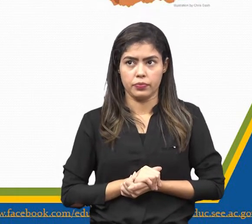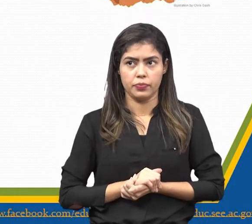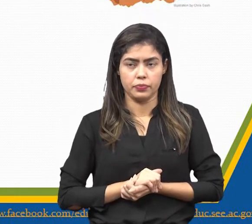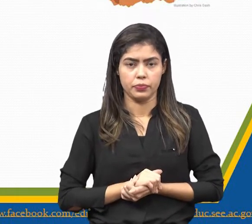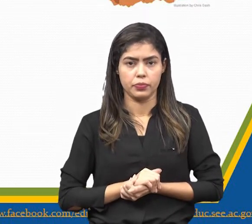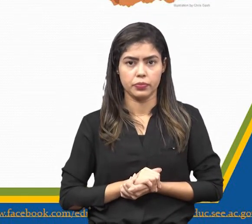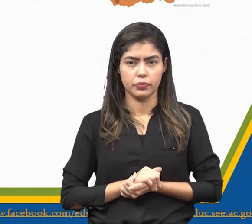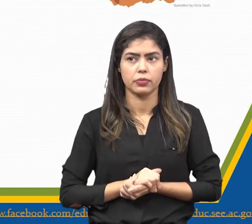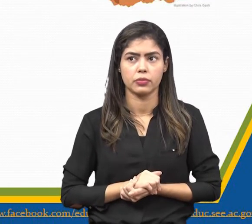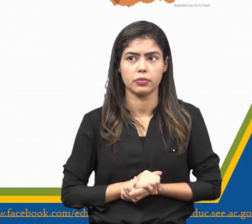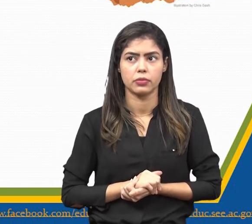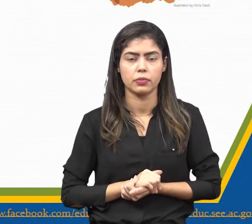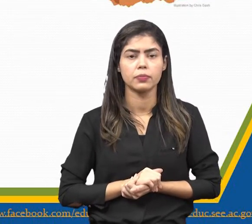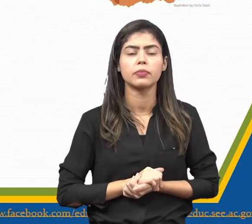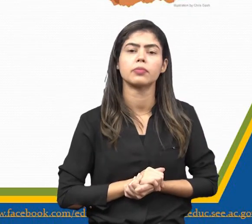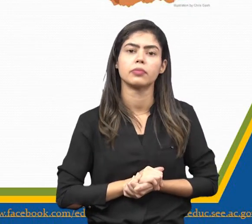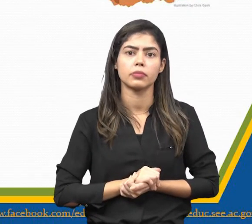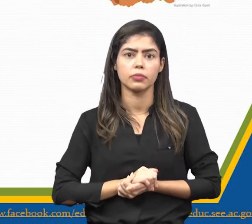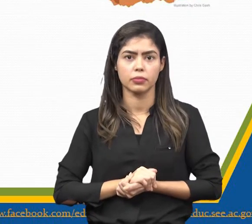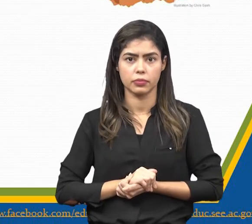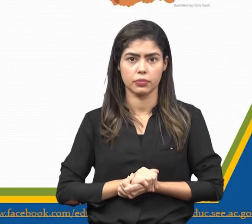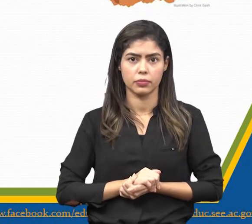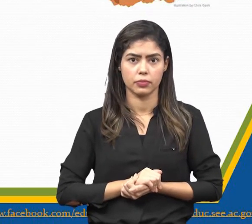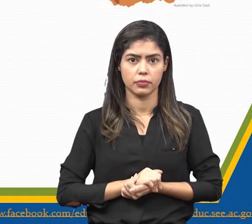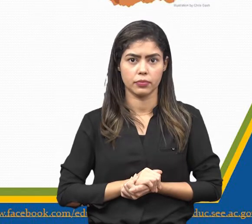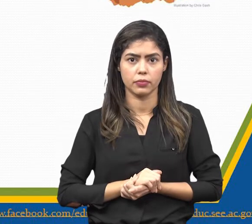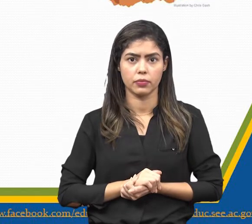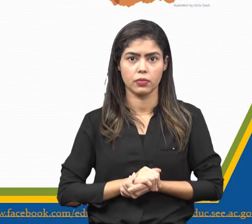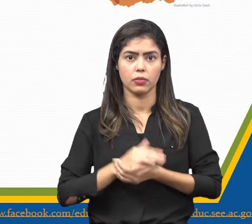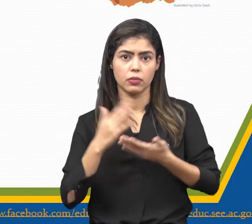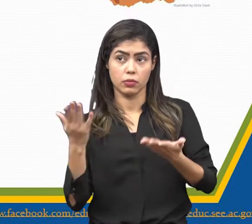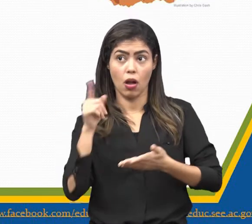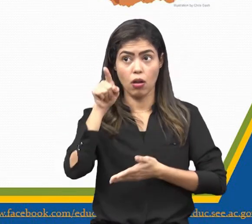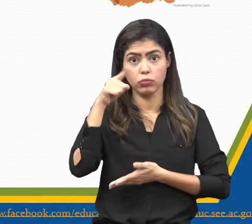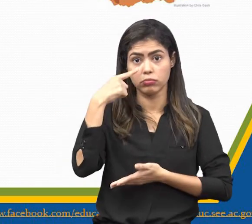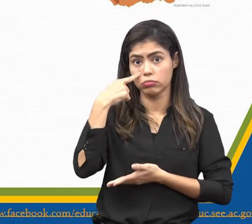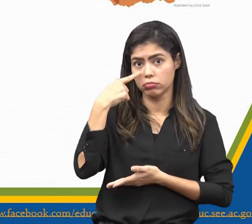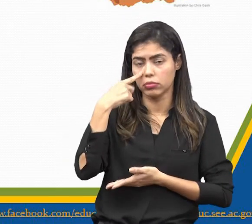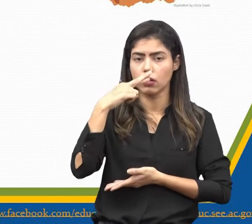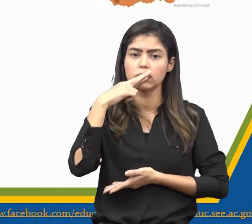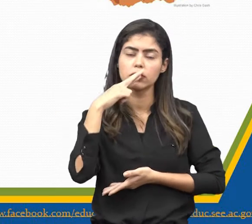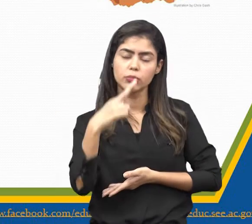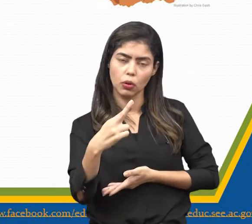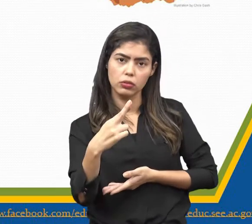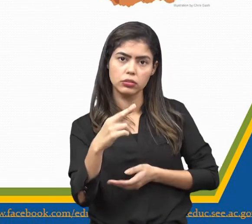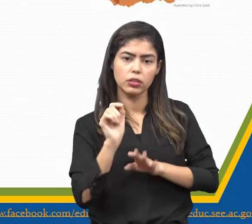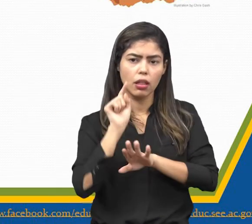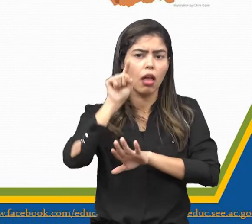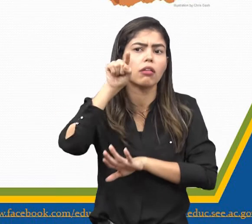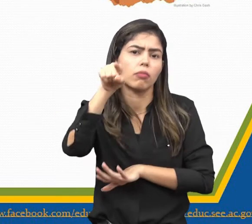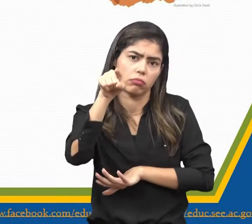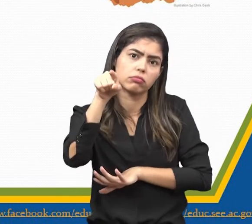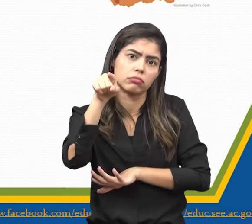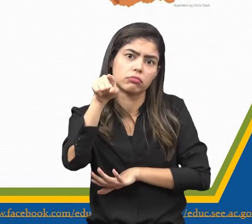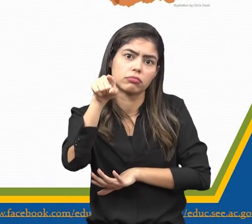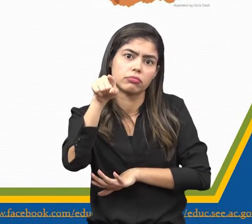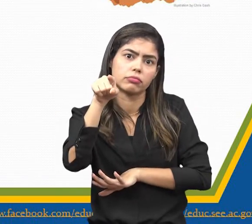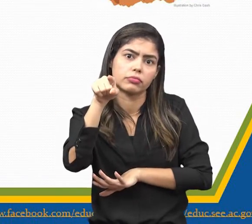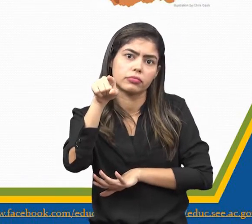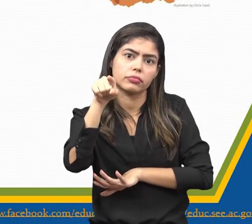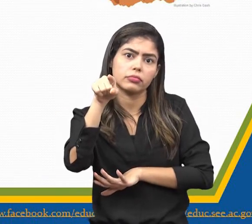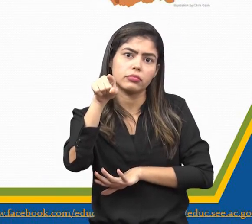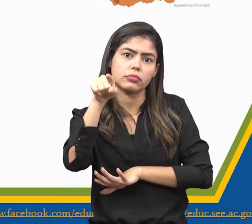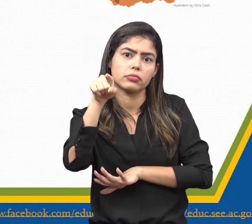have consulted has been very positive. Olha aí, a resposta daqueles